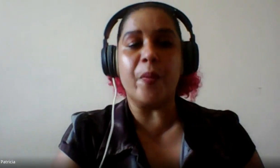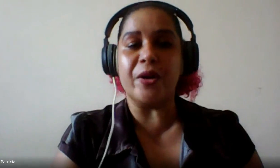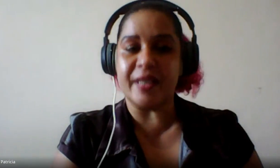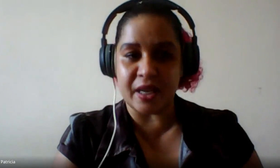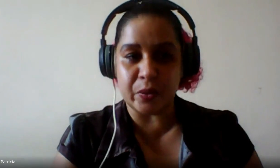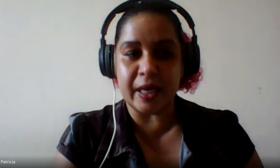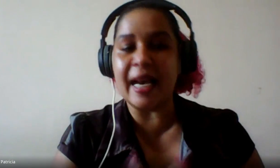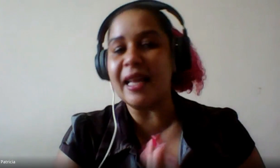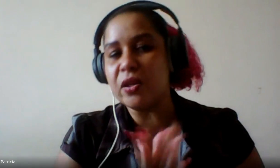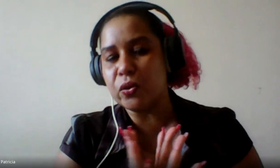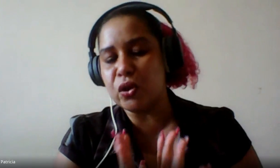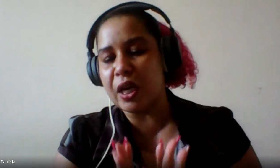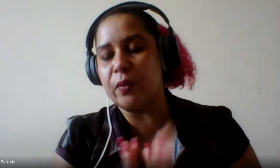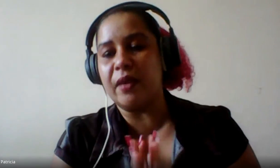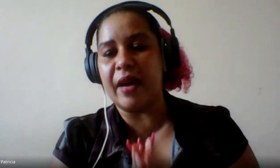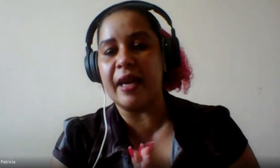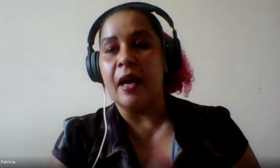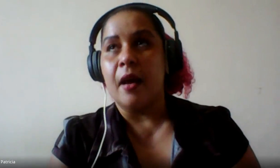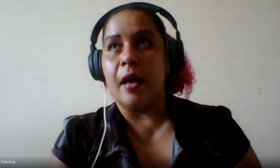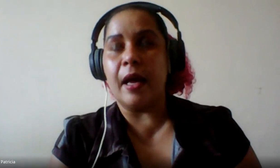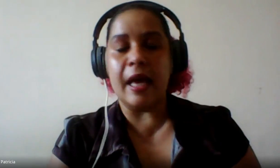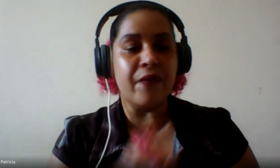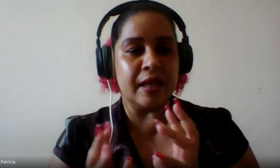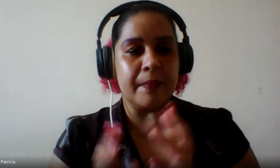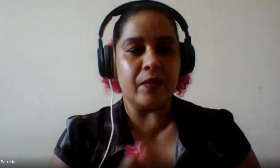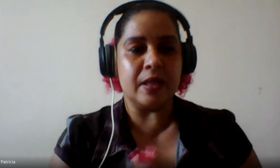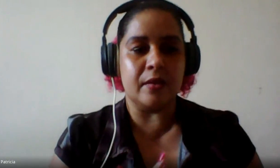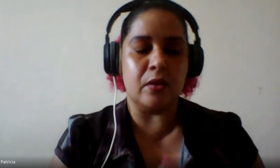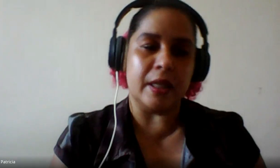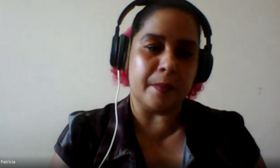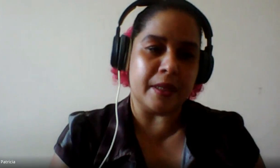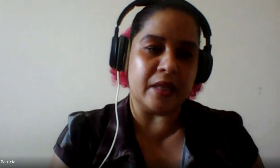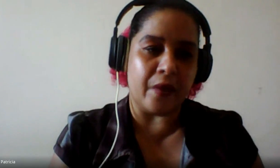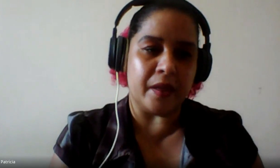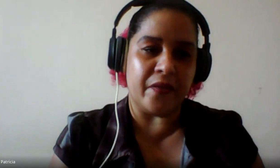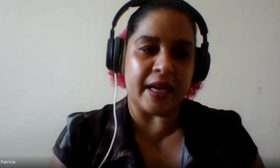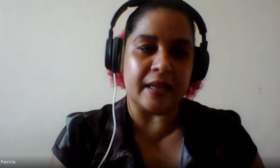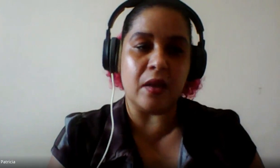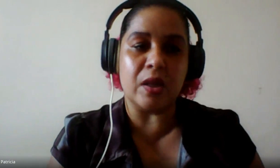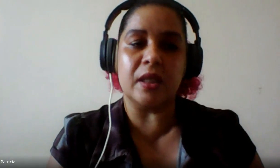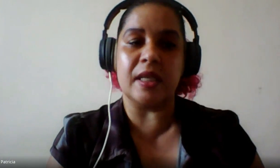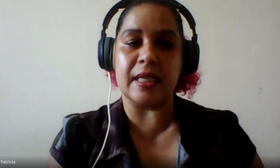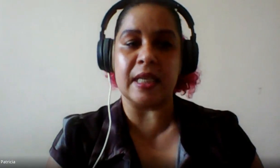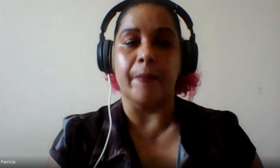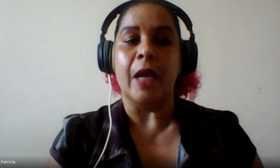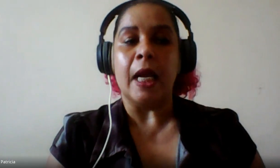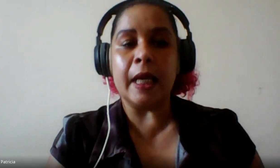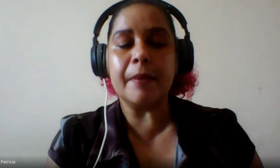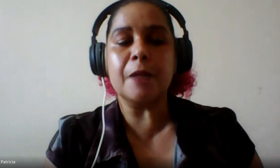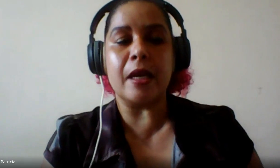é um processo, e cada sujeito, ele vai refletir para você durante esse processo de forma diferente. Então, a gente diz